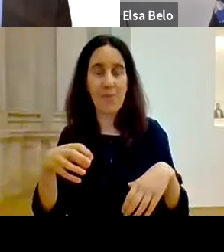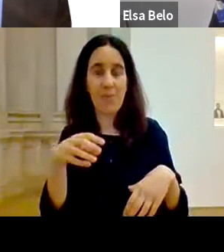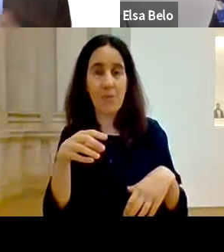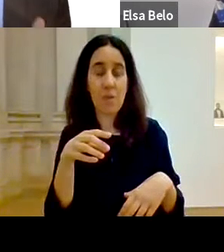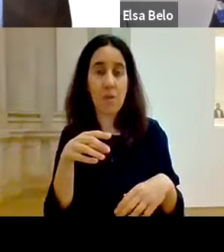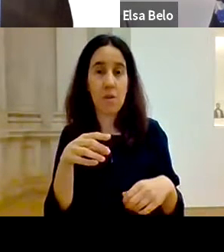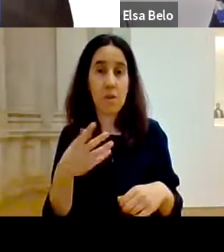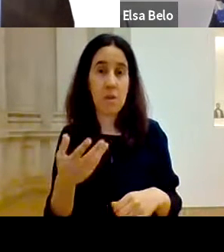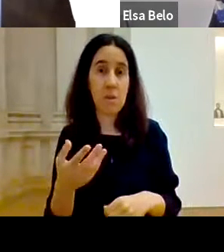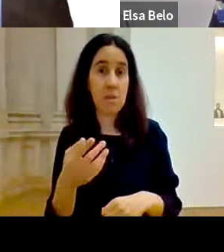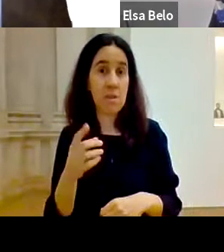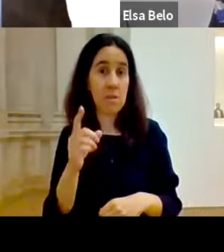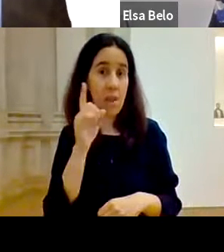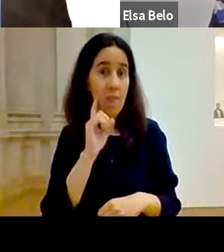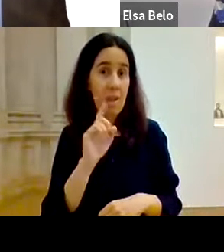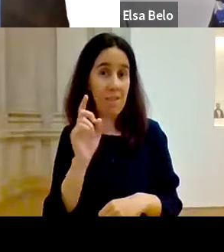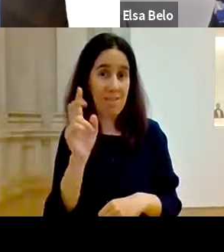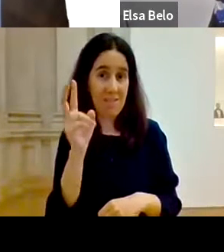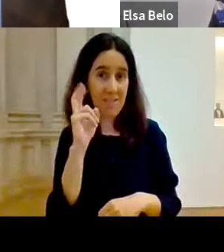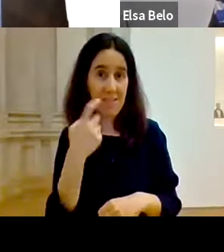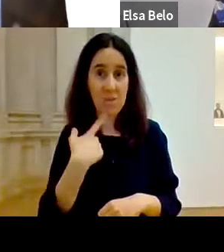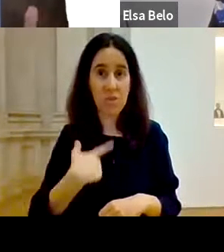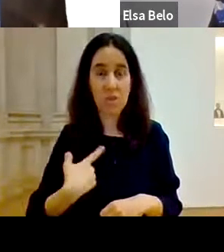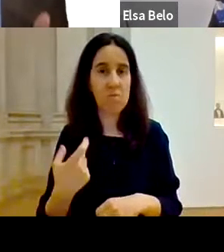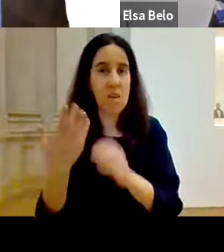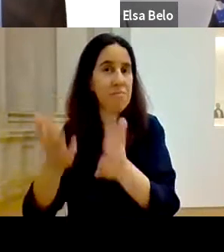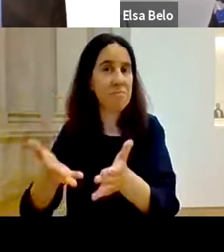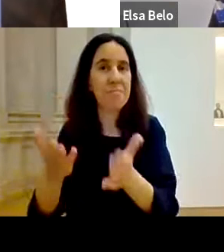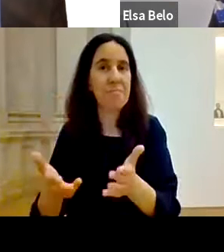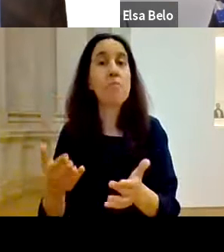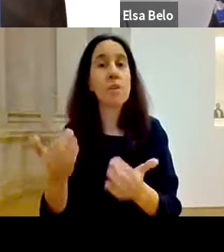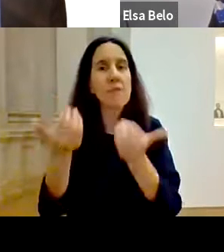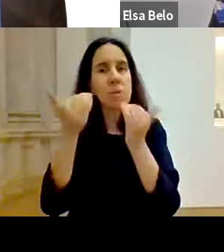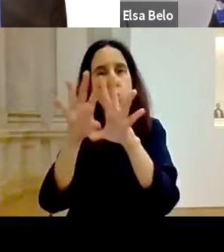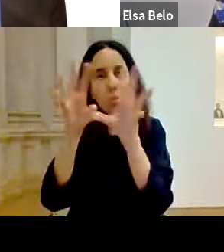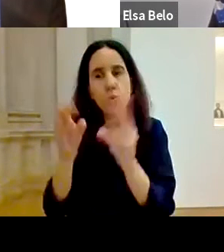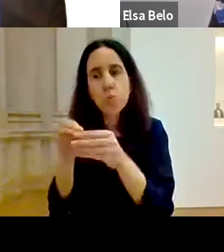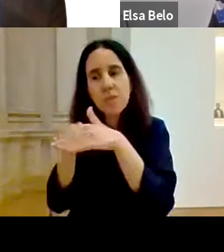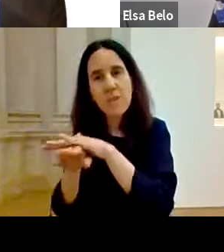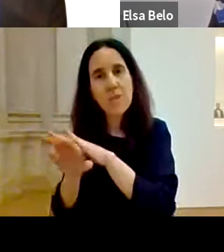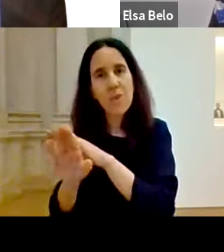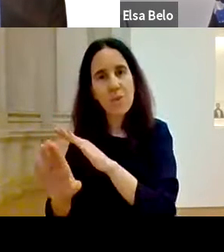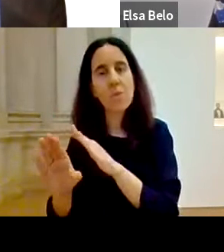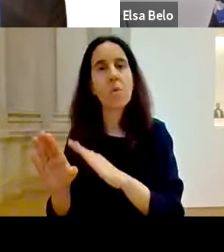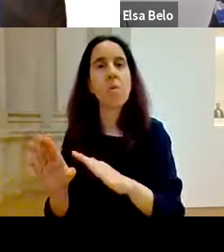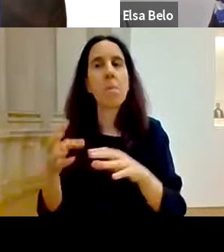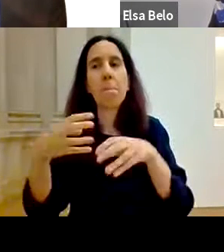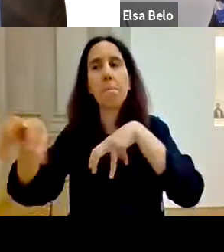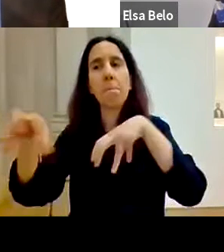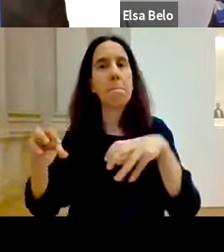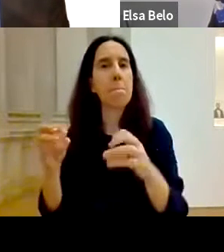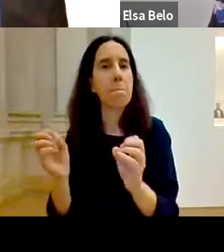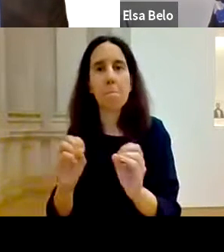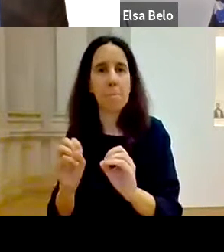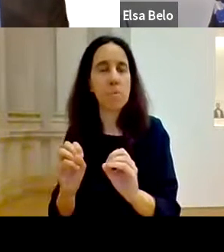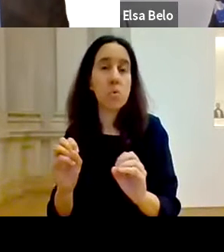que a ouvinte questionava já não se coloca, porque na verdade a informação está toda no mesmo sítio e a dispersão não existe. O que existe é,